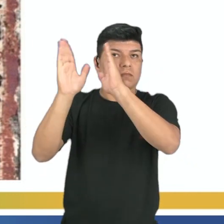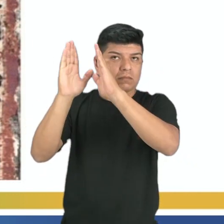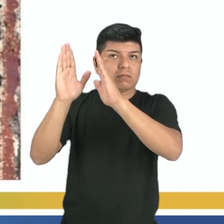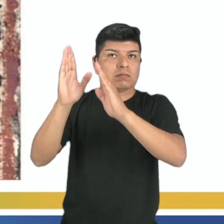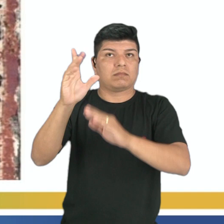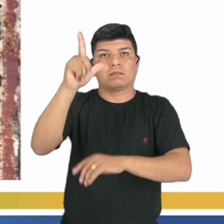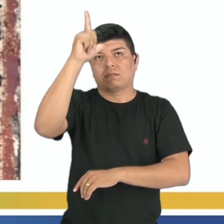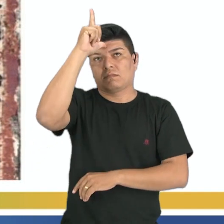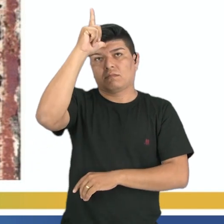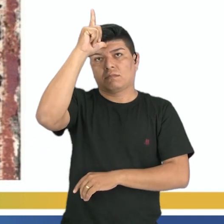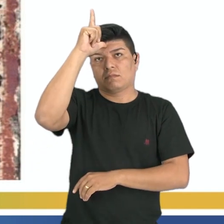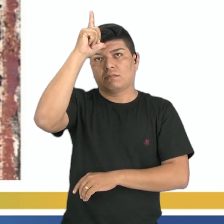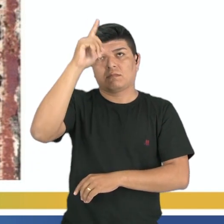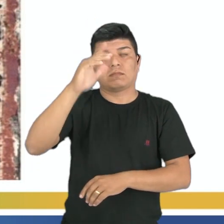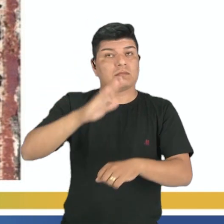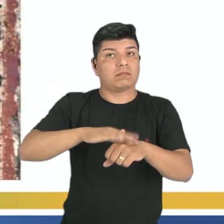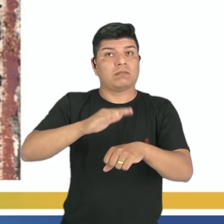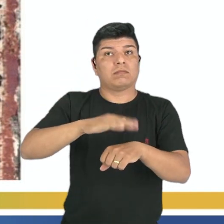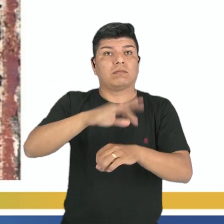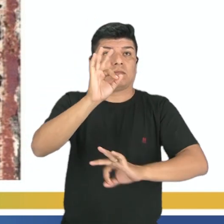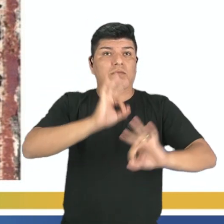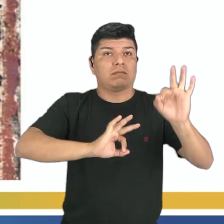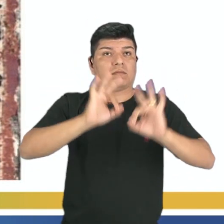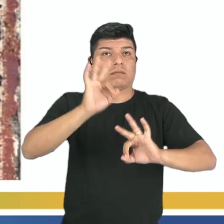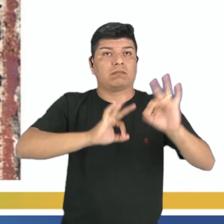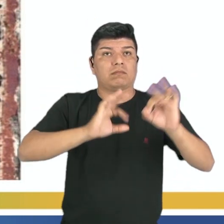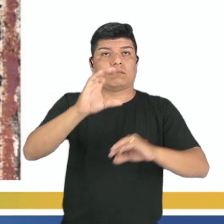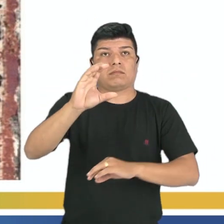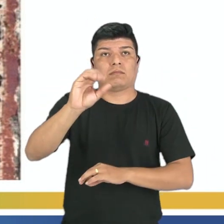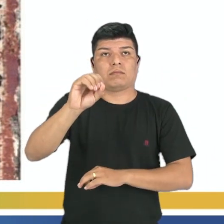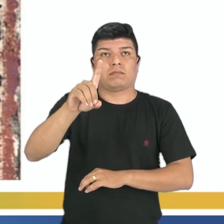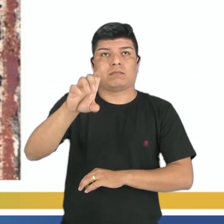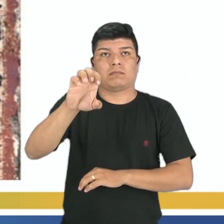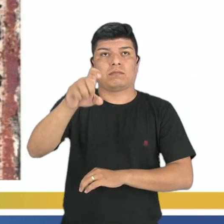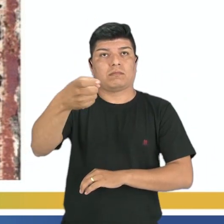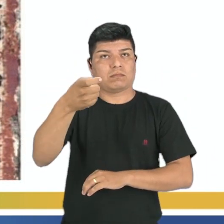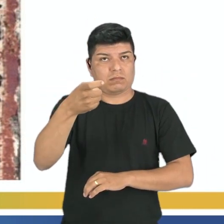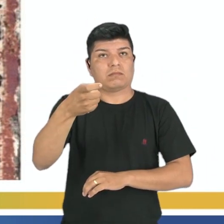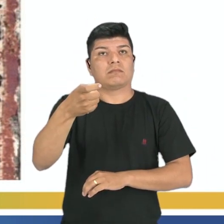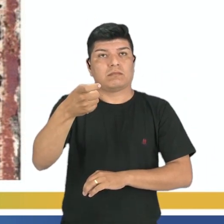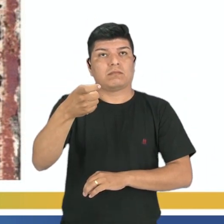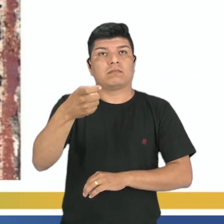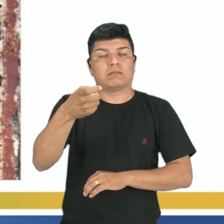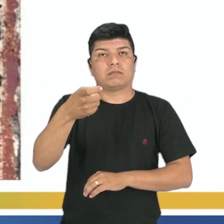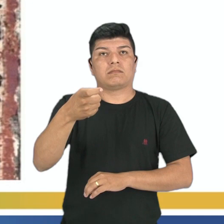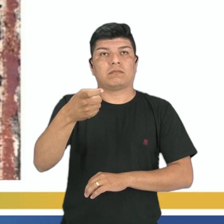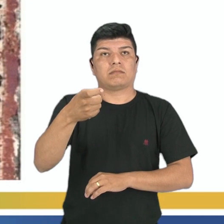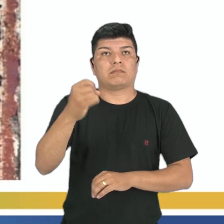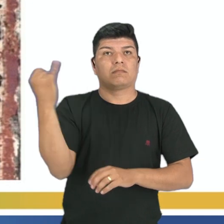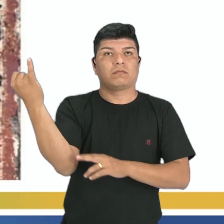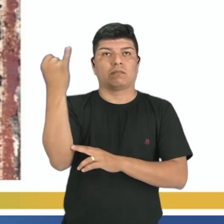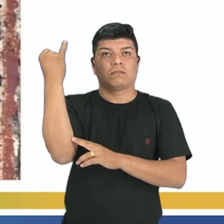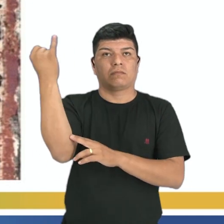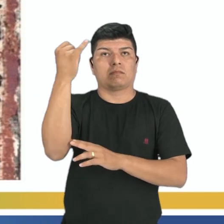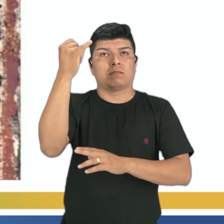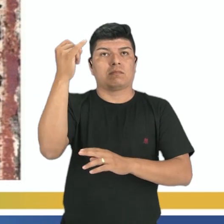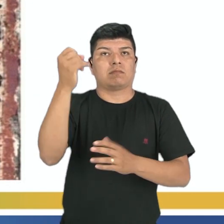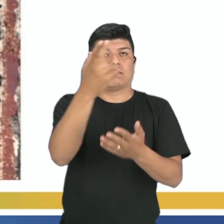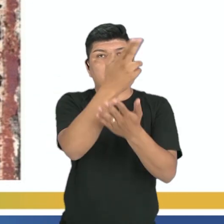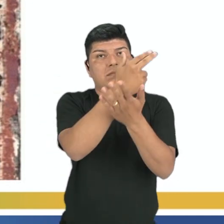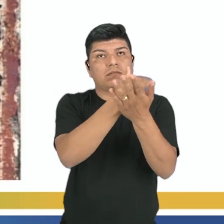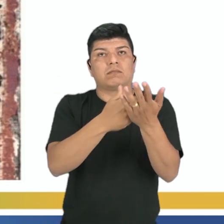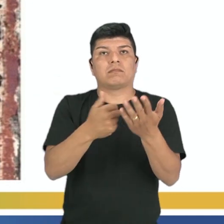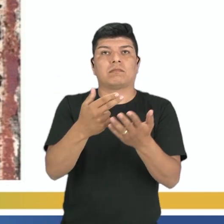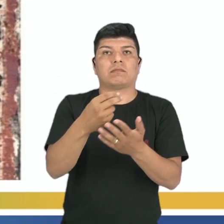Alemanha. Então, é o mais elaborado dos códex, né? Como uma importante obra de arte, né? Ele